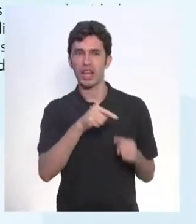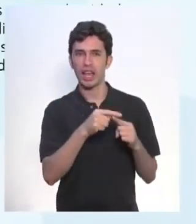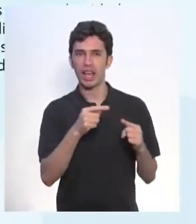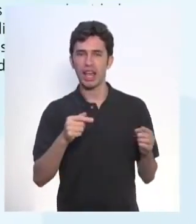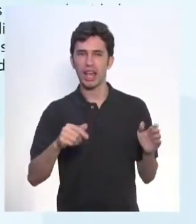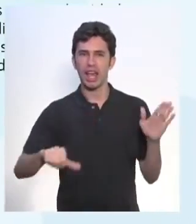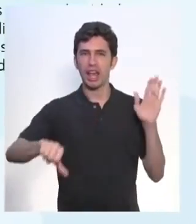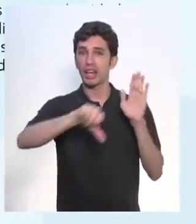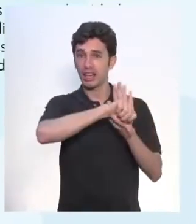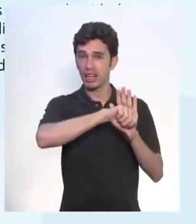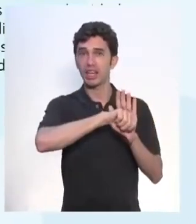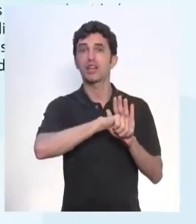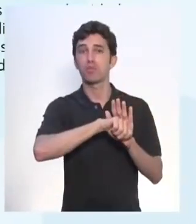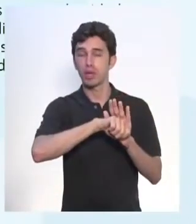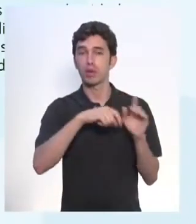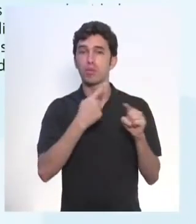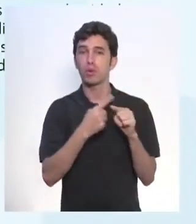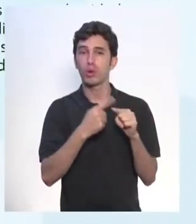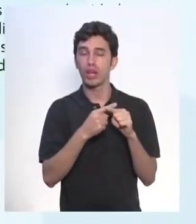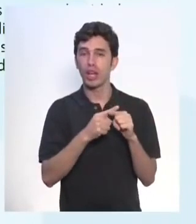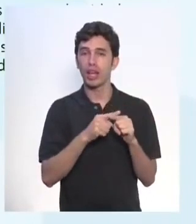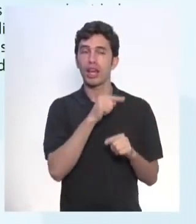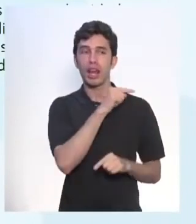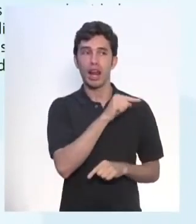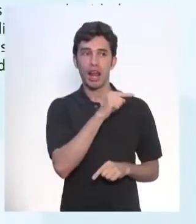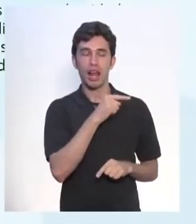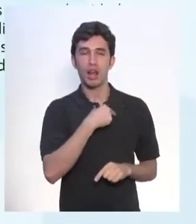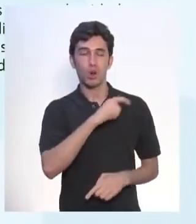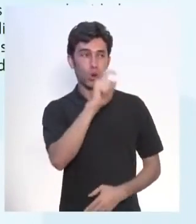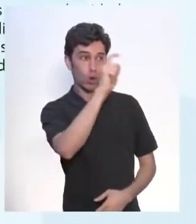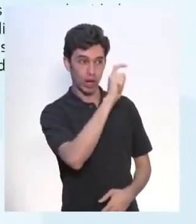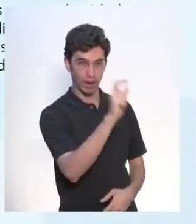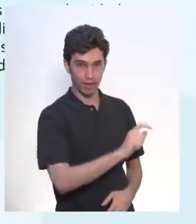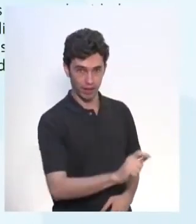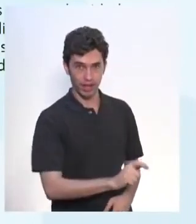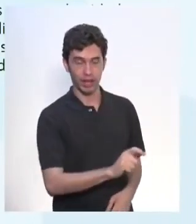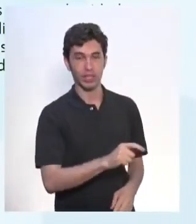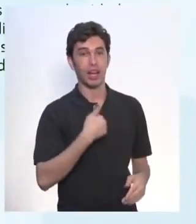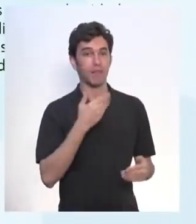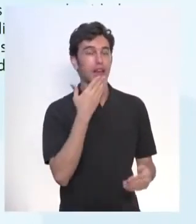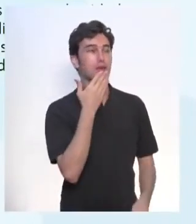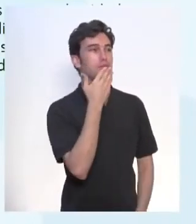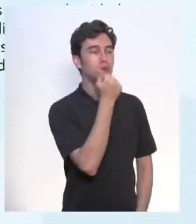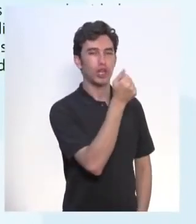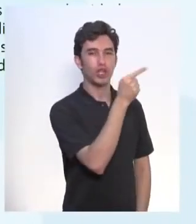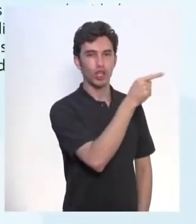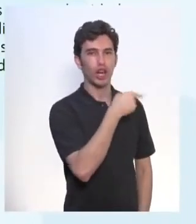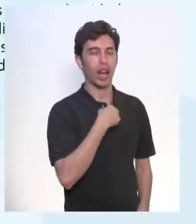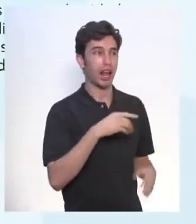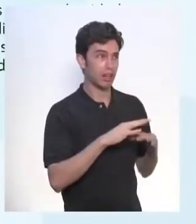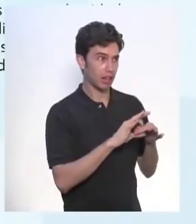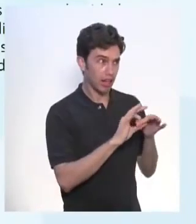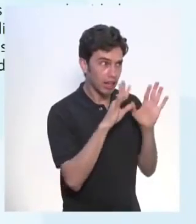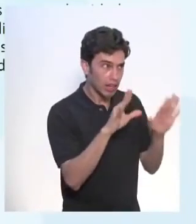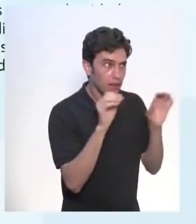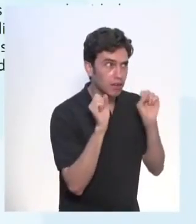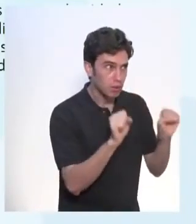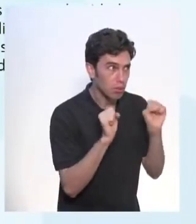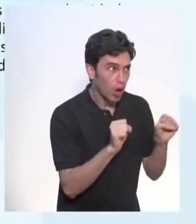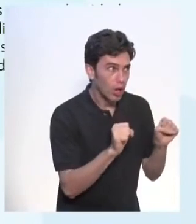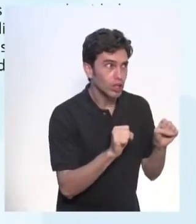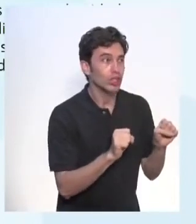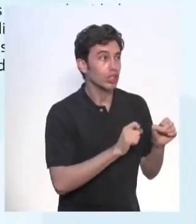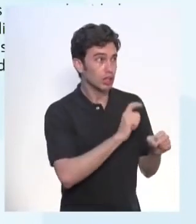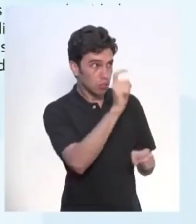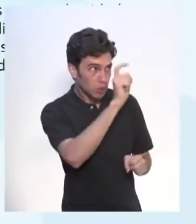Porque o grafiteiro, diferentemente do pichador, ele vai geralmente pedir autorização para o dono daquele muro, daquela casa, se